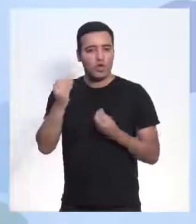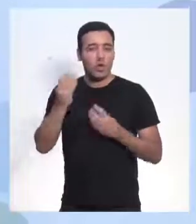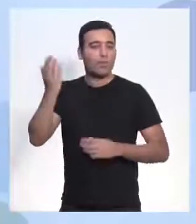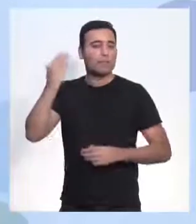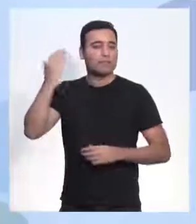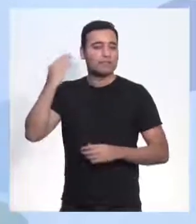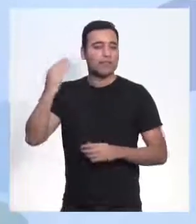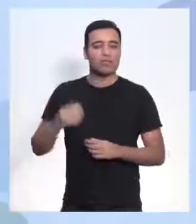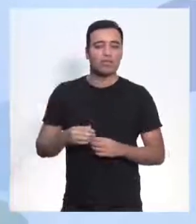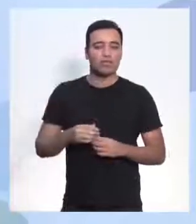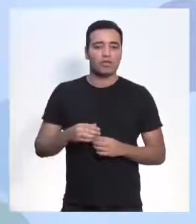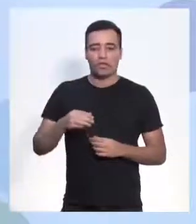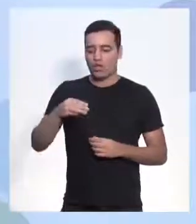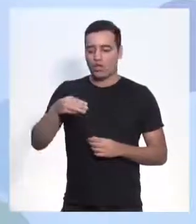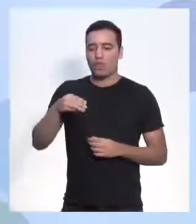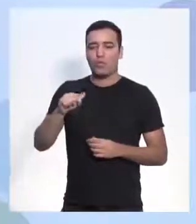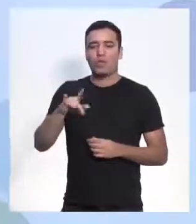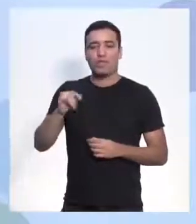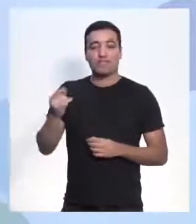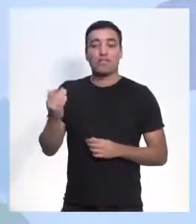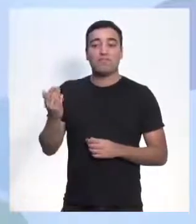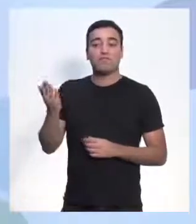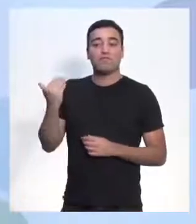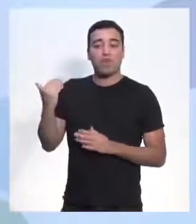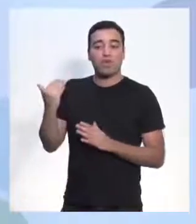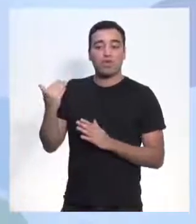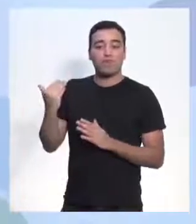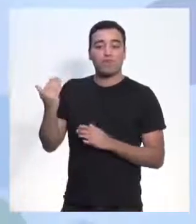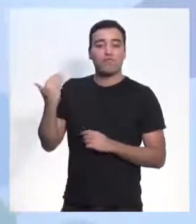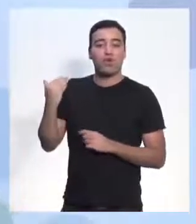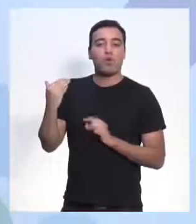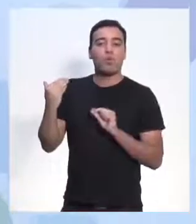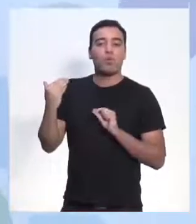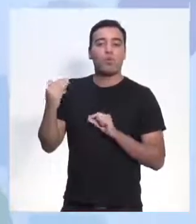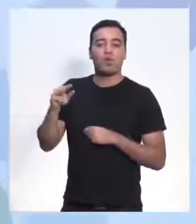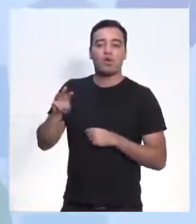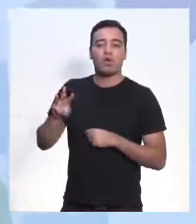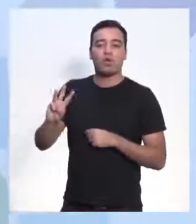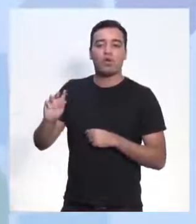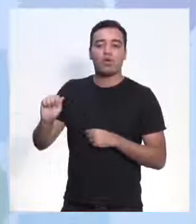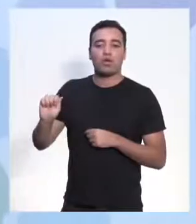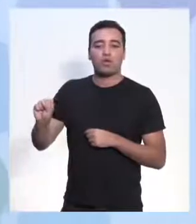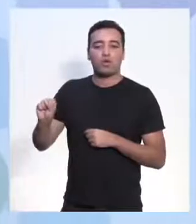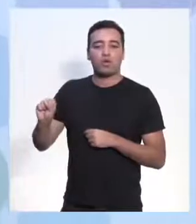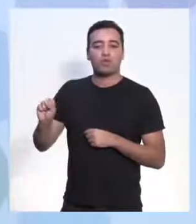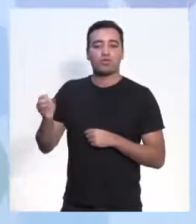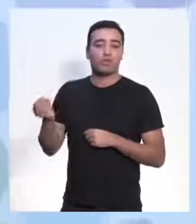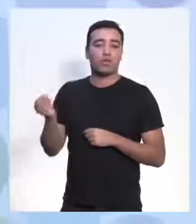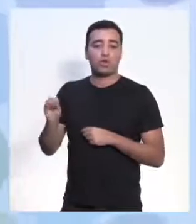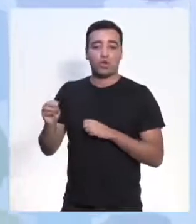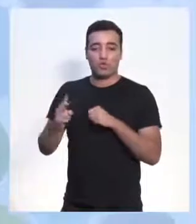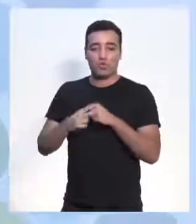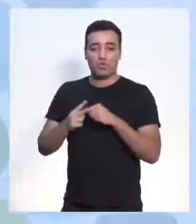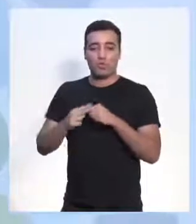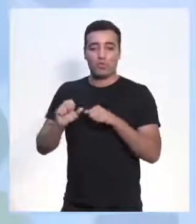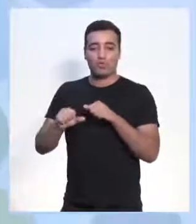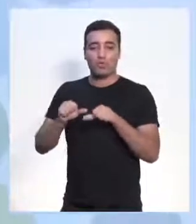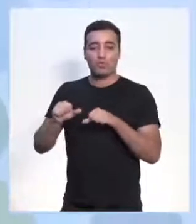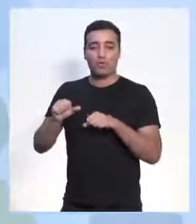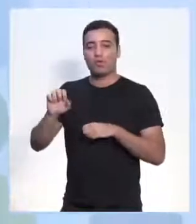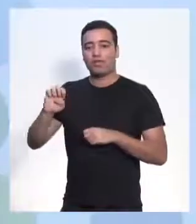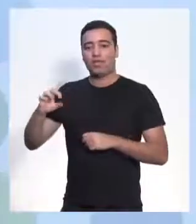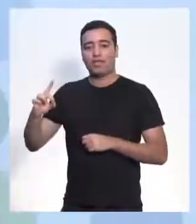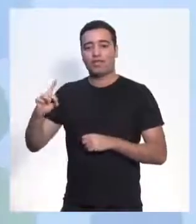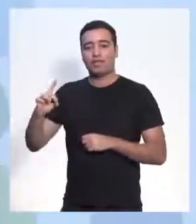Lisa foi pintada. Foi pintada? Was. Was. E aí eu ponho o verbo no participio passado. Was